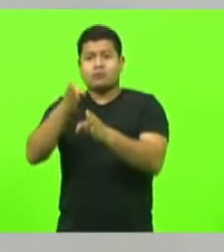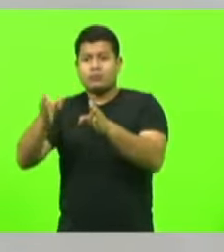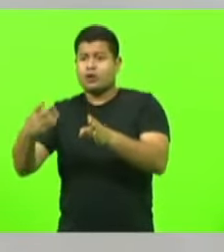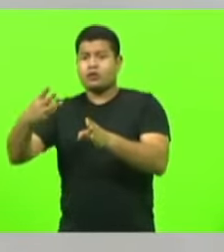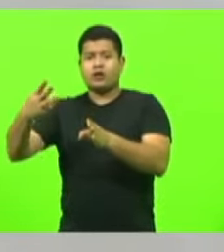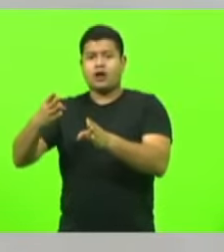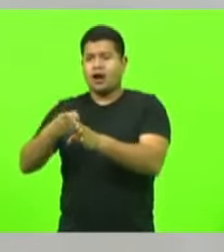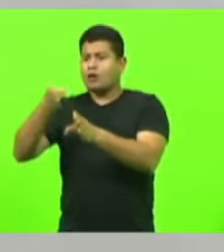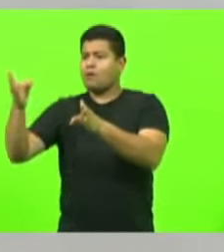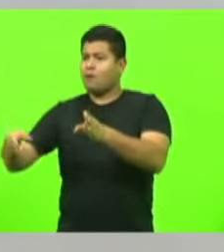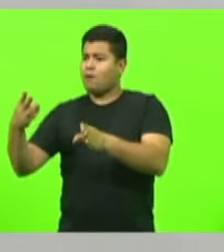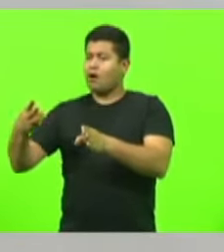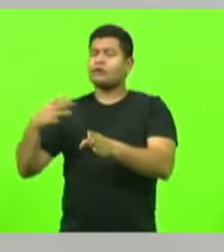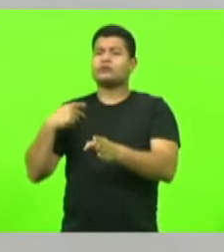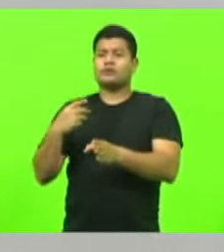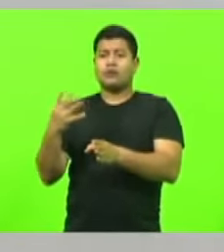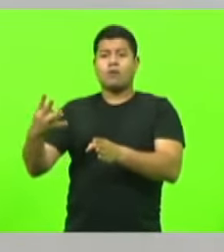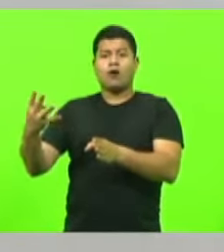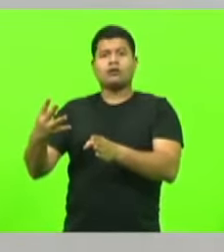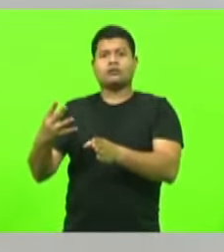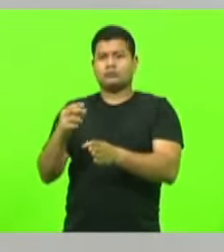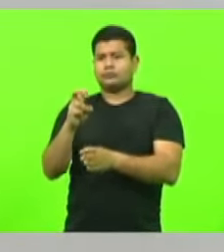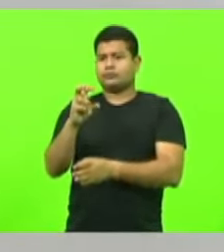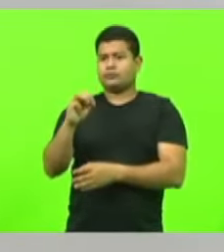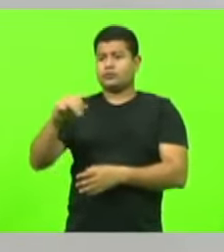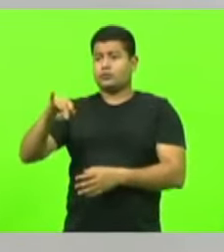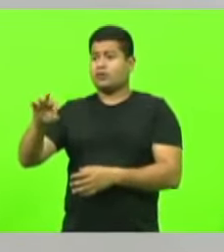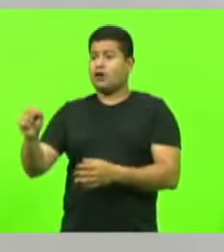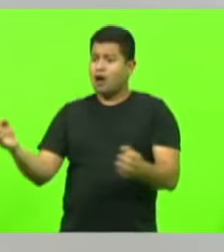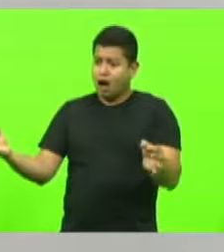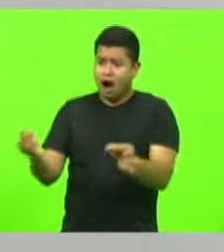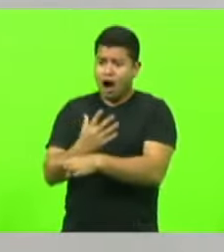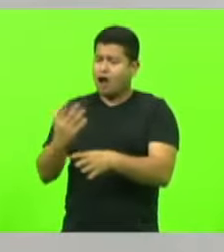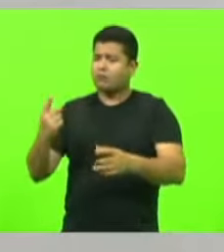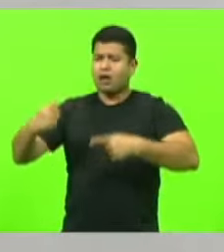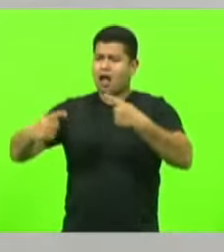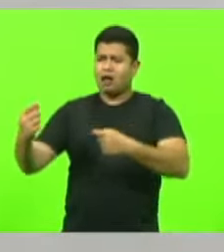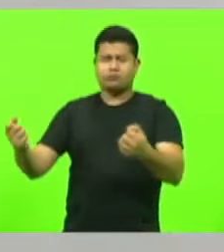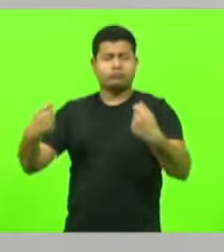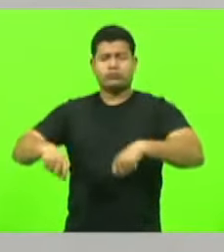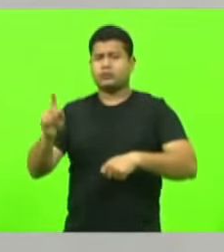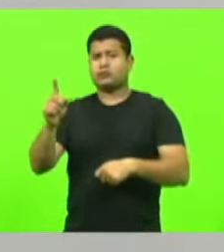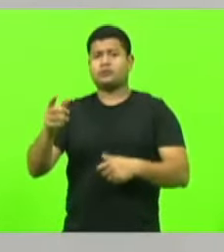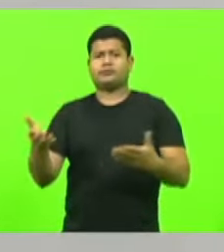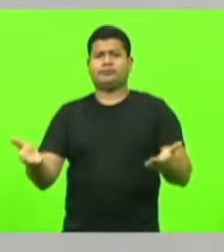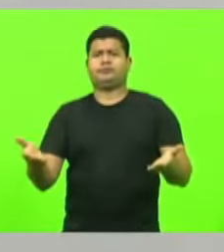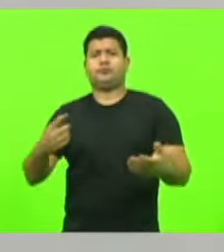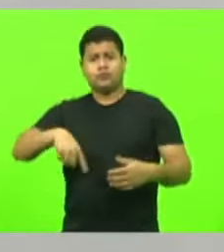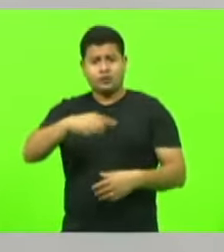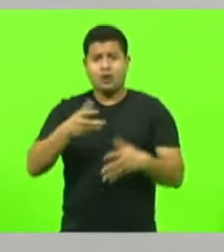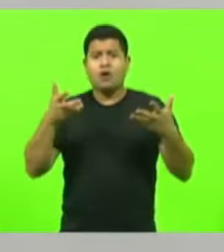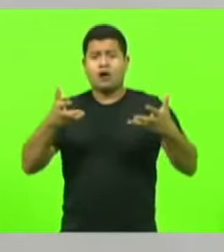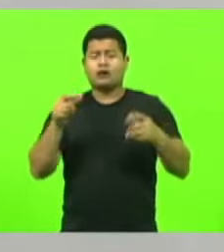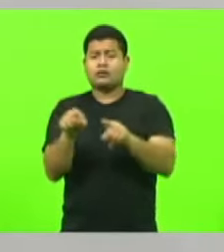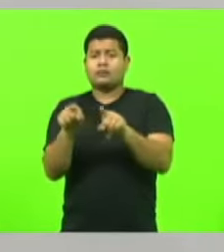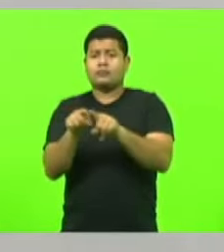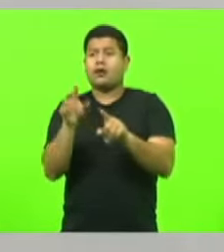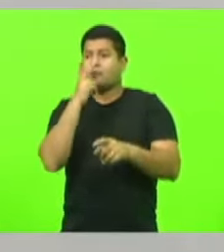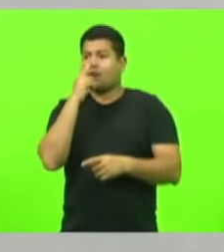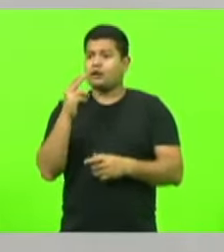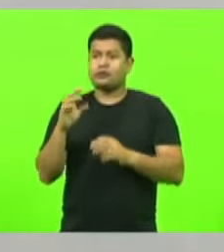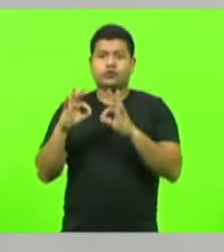Vamos aplicar o recurso de uma vez? Porque ele quer aplicar. Nós da Assembleia queremos aplicar. Mas parece que nem todos os representantes catarinenses